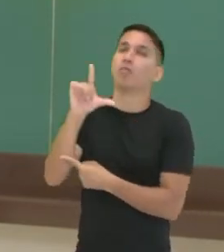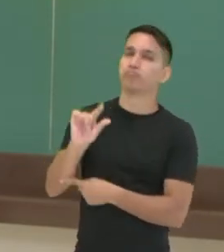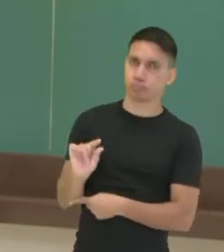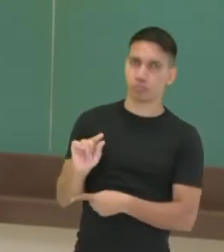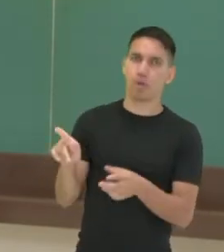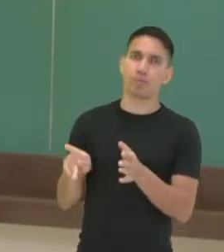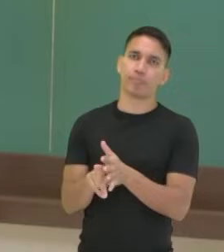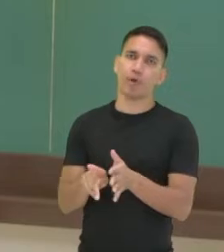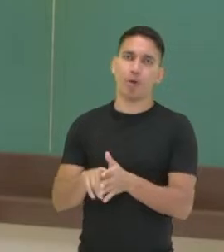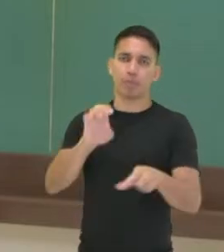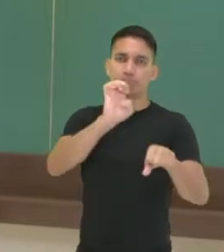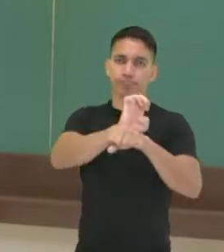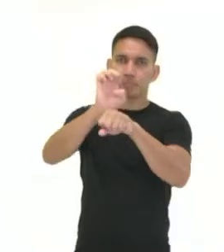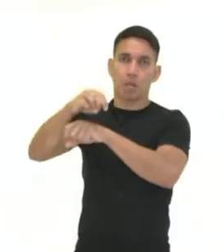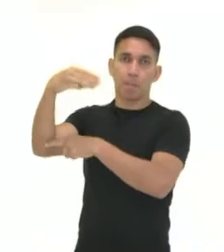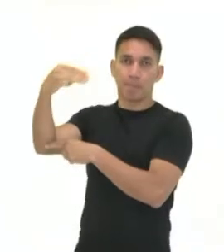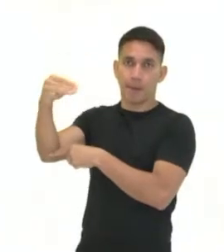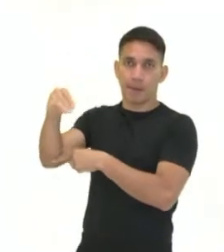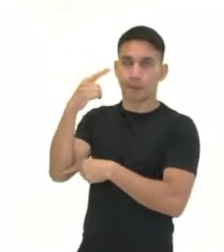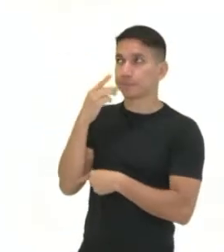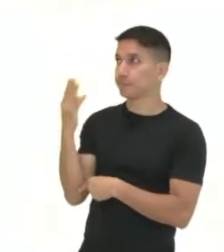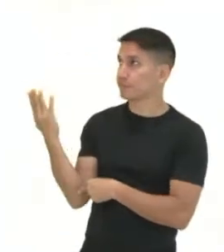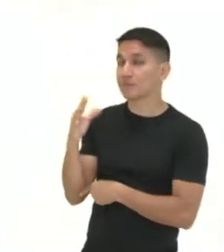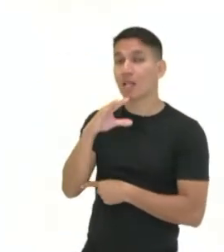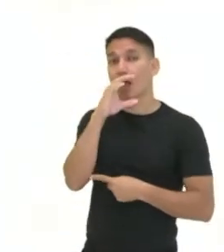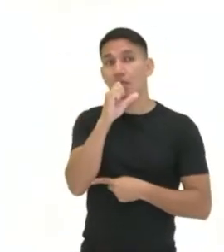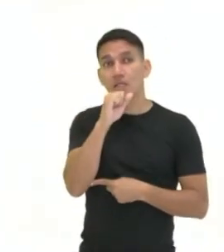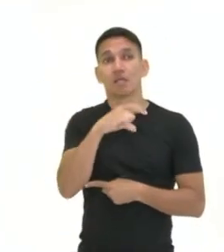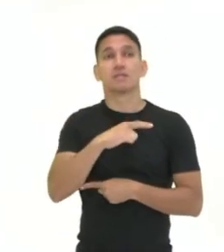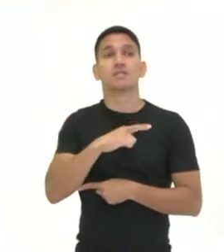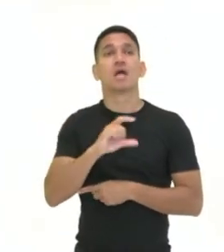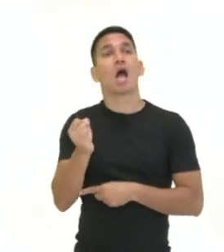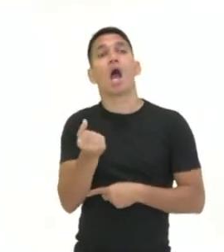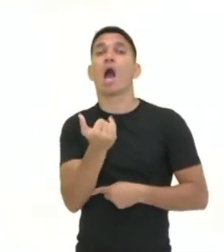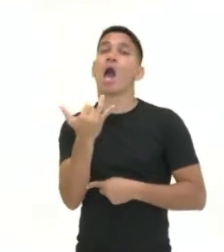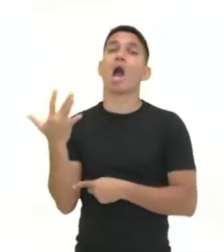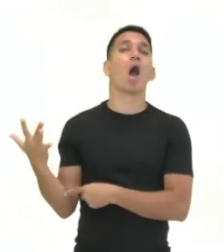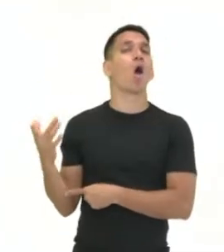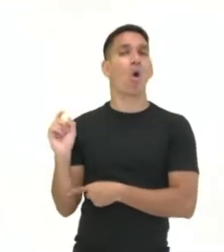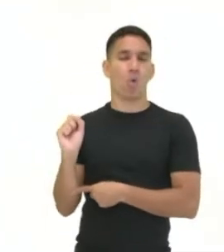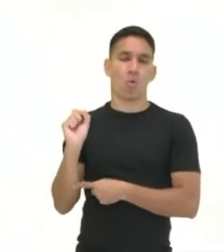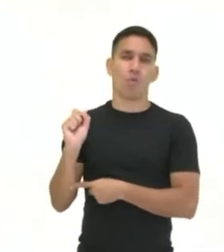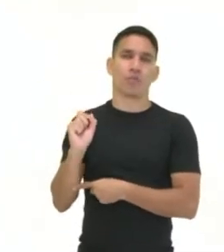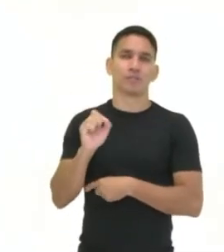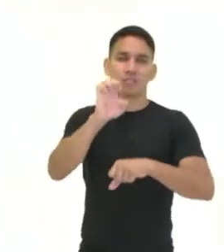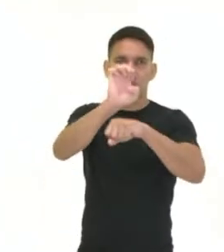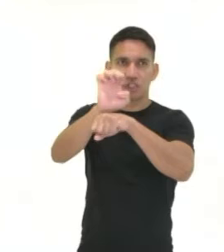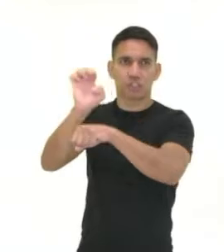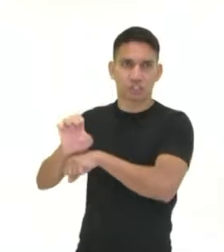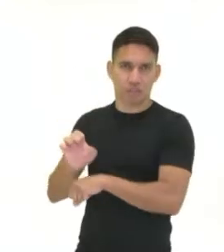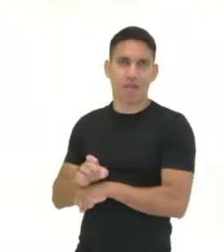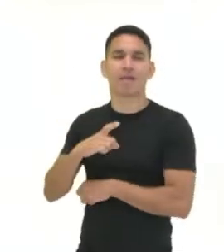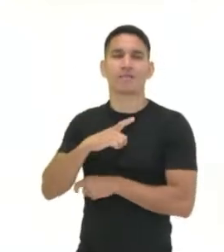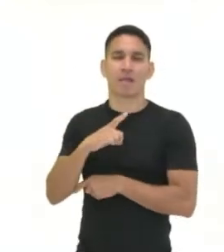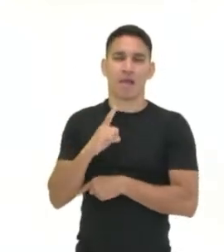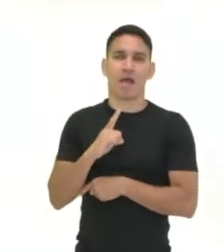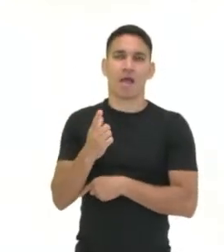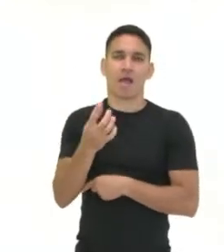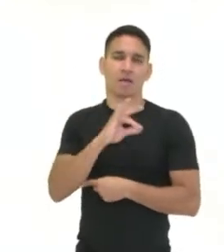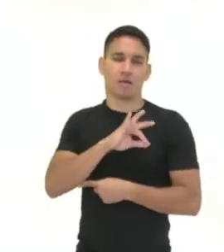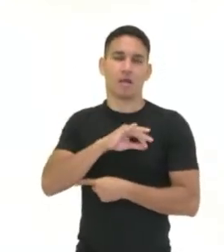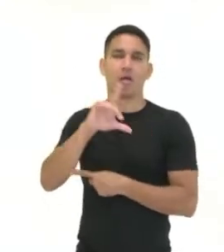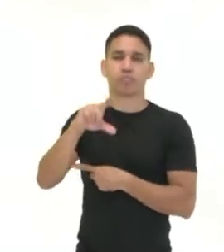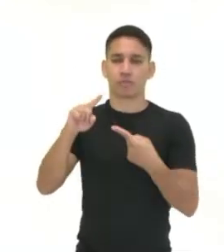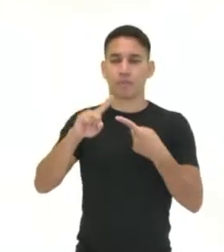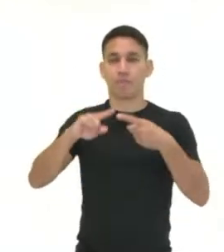do Maranhão. Aí em laranja a gente tem alguns estados ali também com renda baixa, então o Acre,